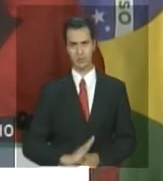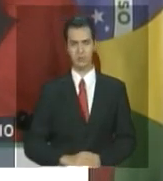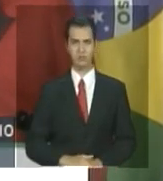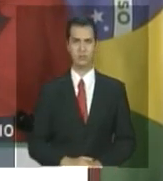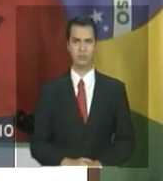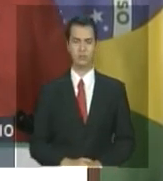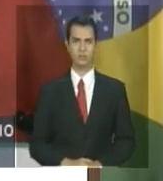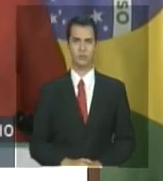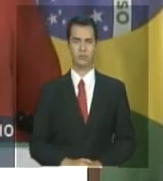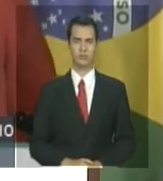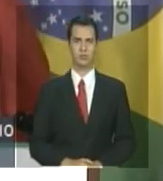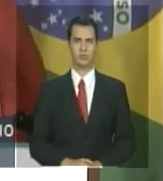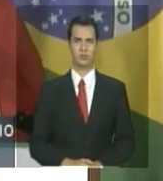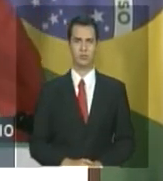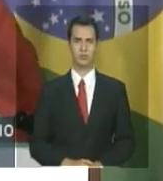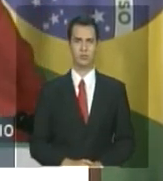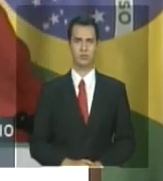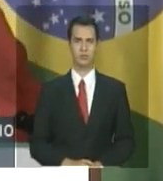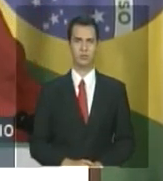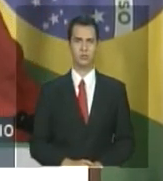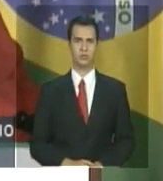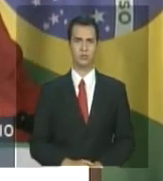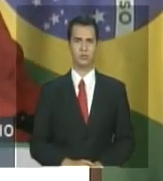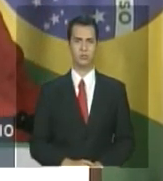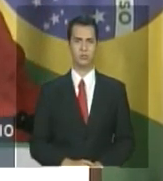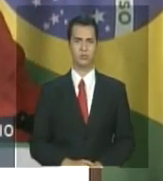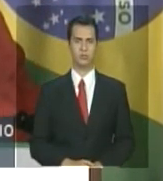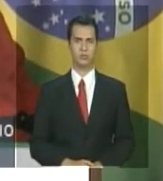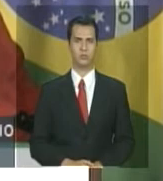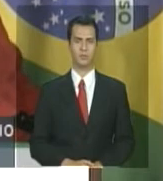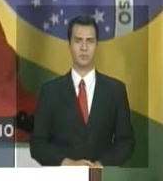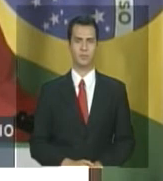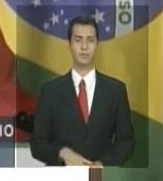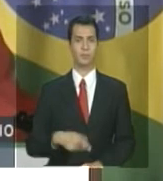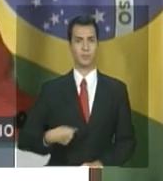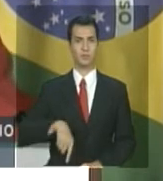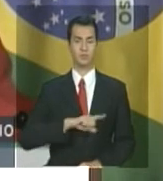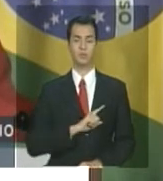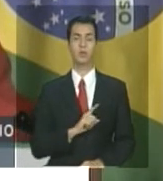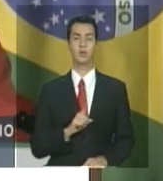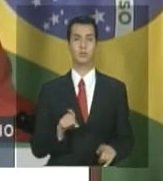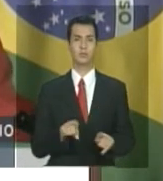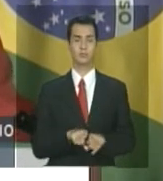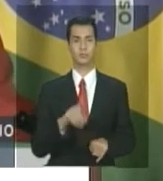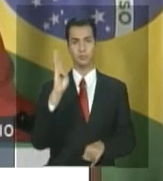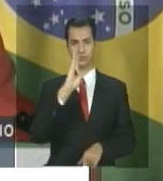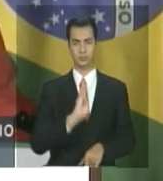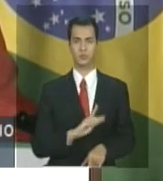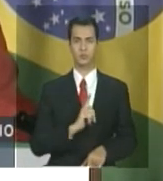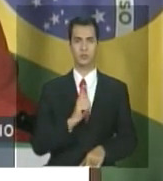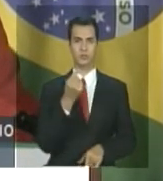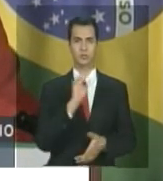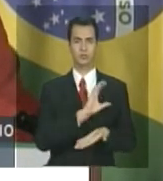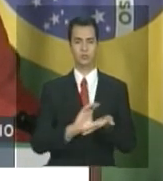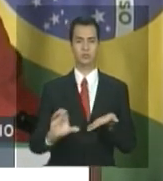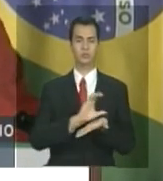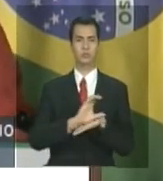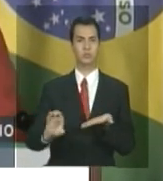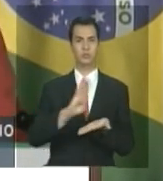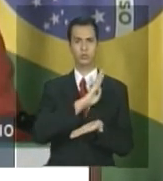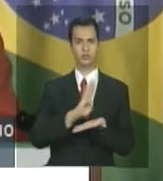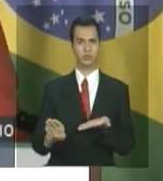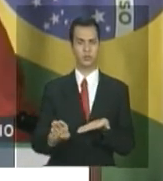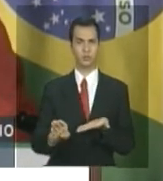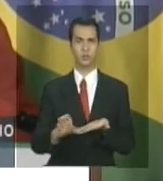2011, e de oportunidades de investimento, recebemos investimentos diretos internacionais,